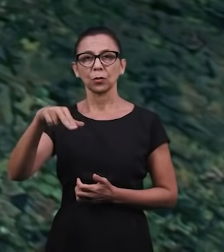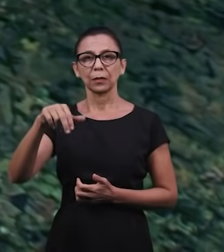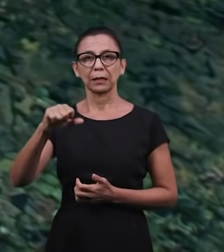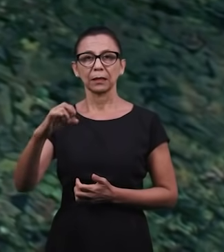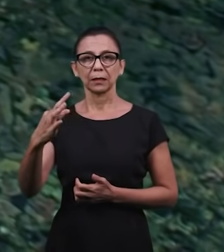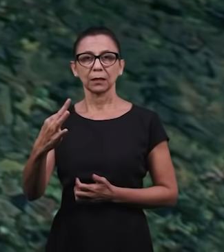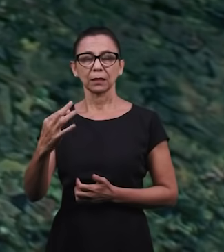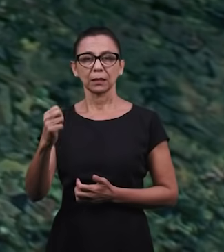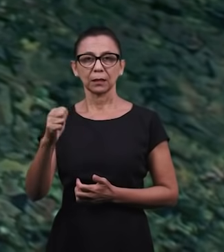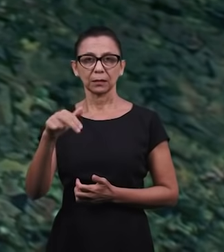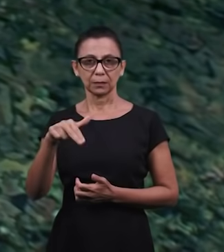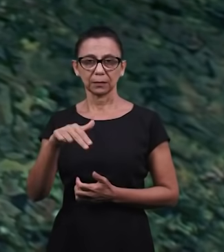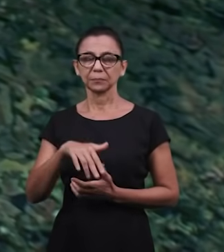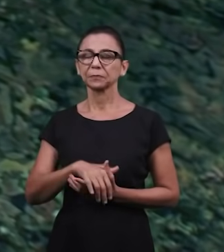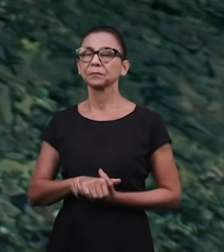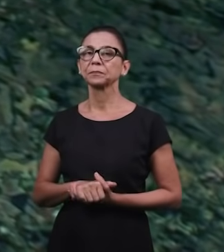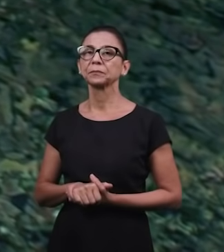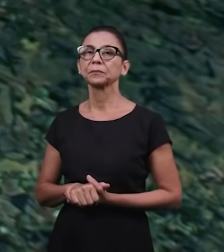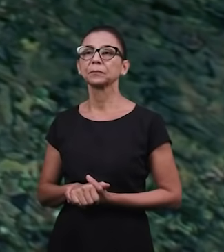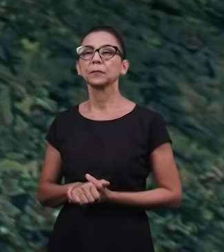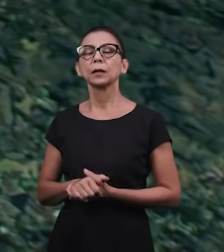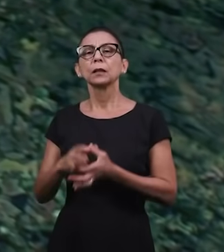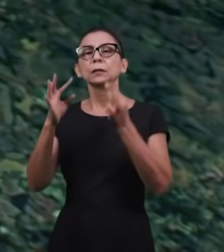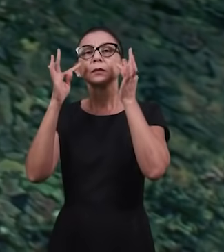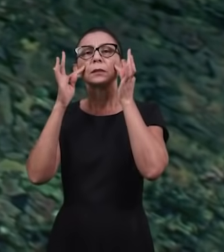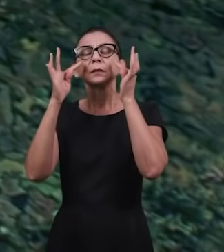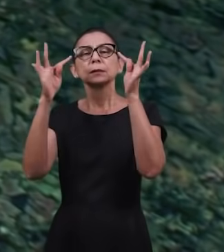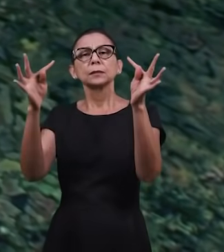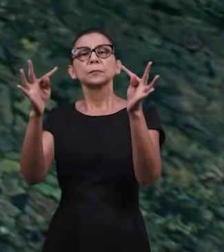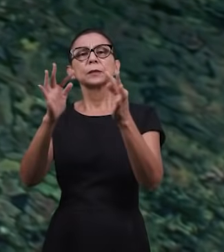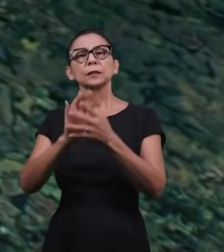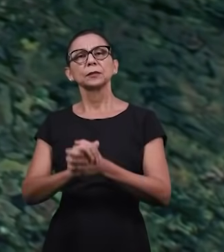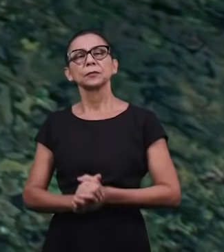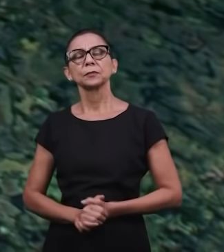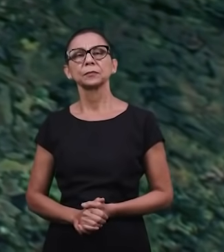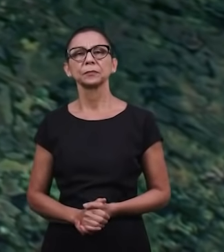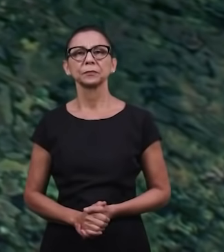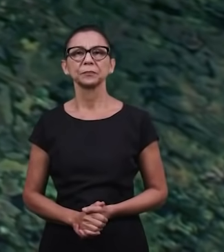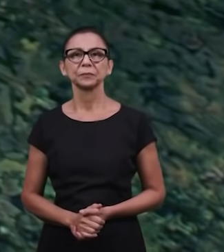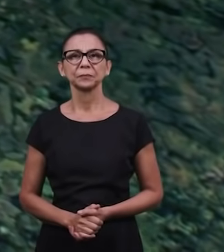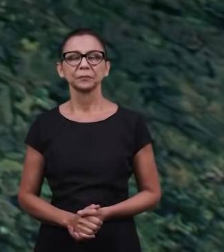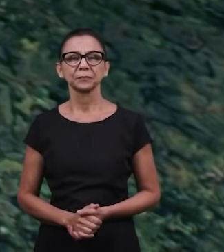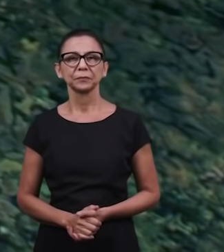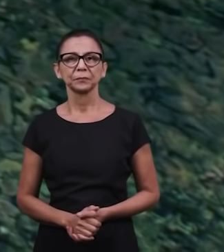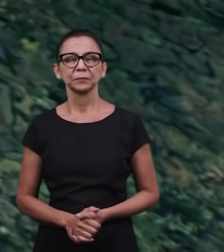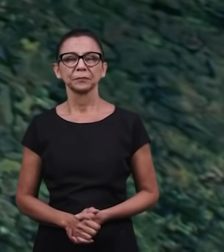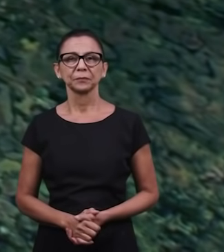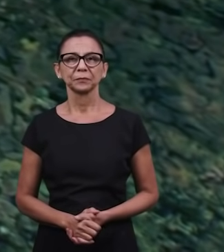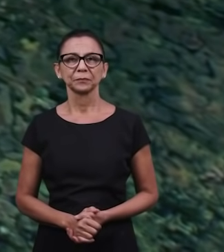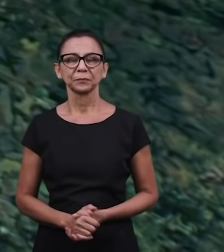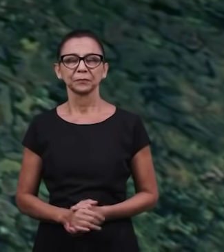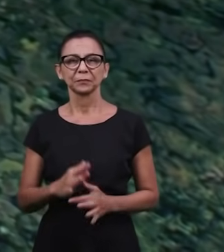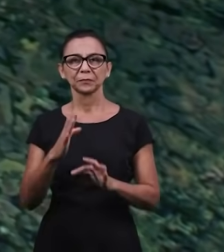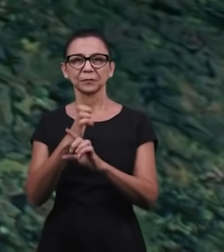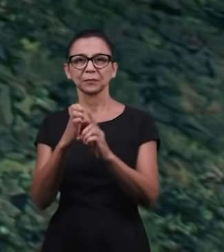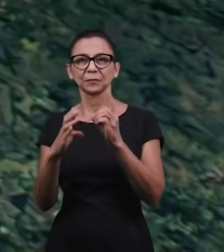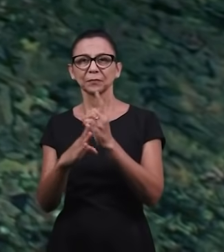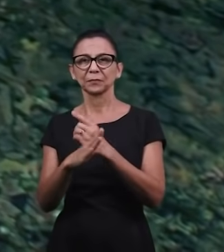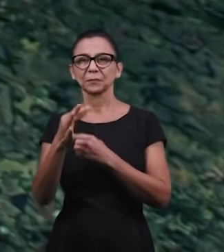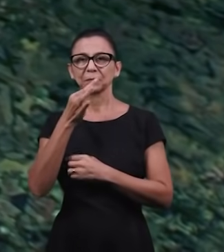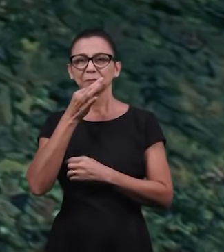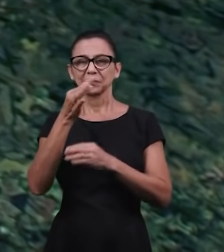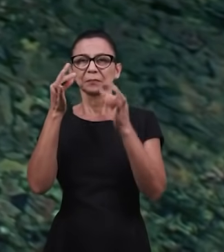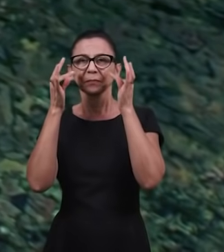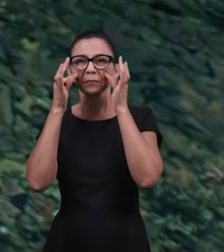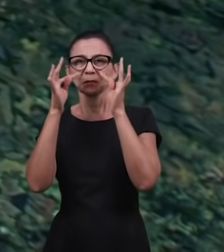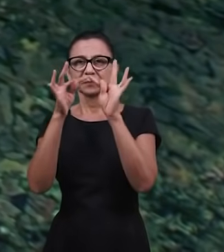nos dar esse testemunho, falando ali como diácono a respeito da Escola Bíblica